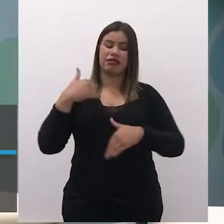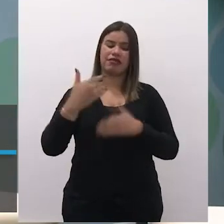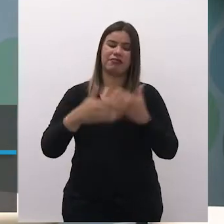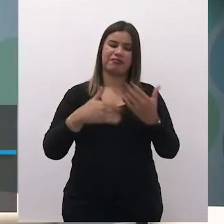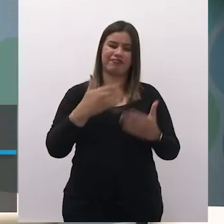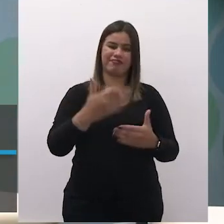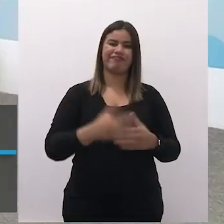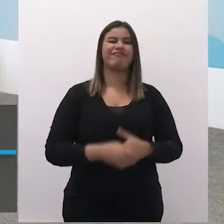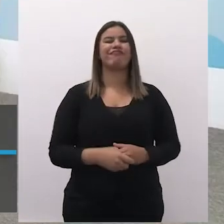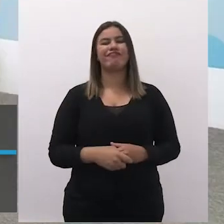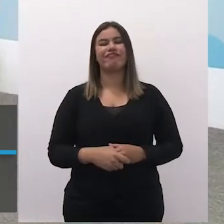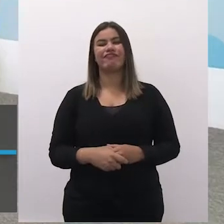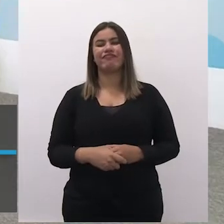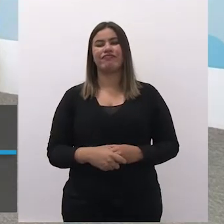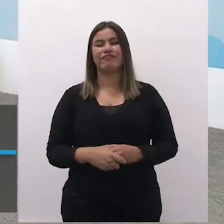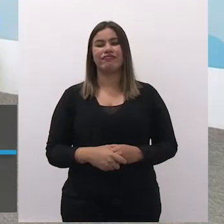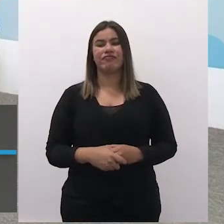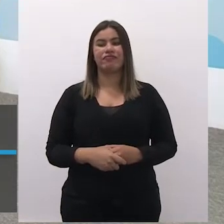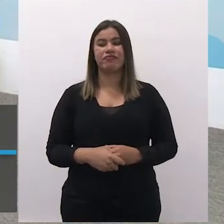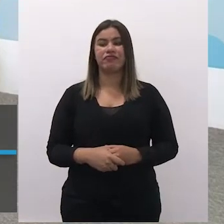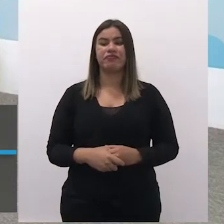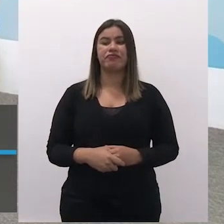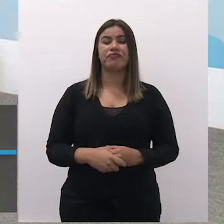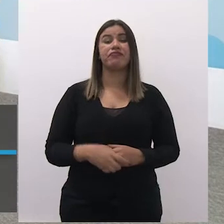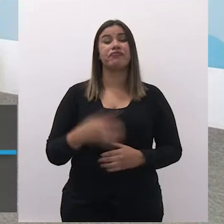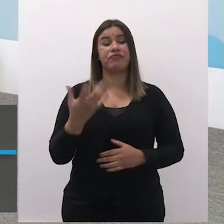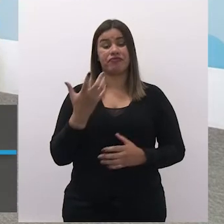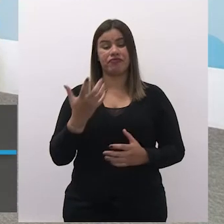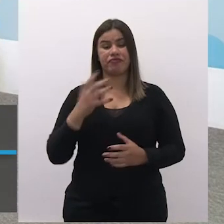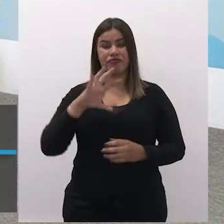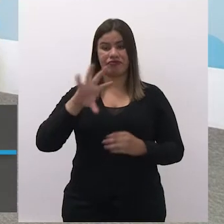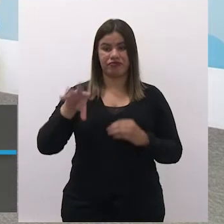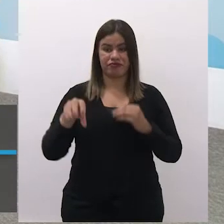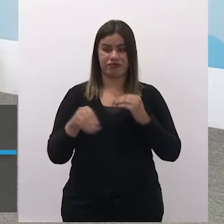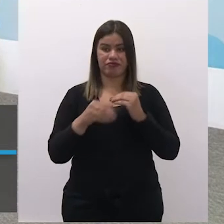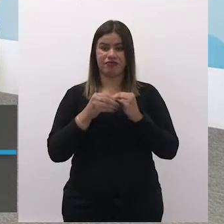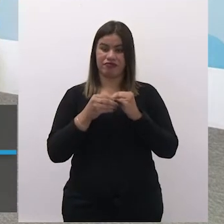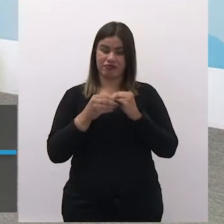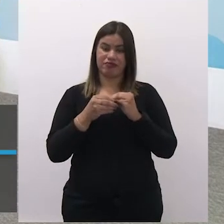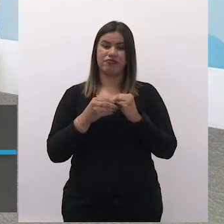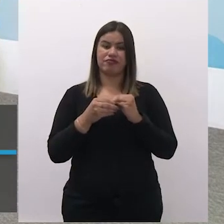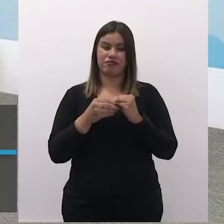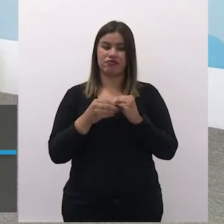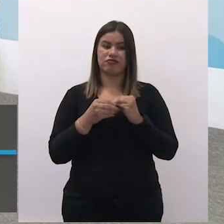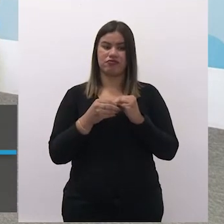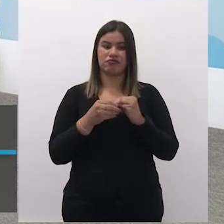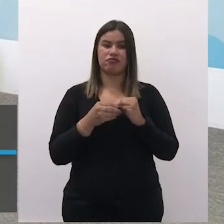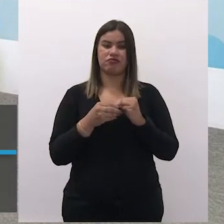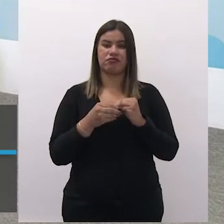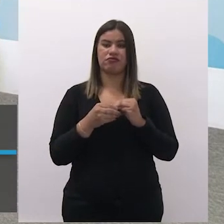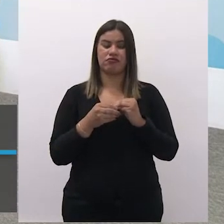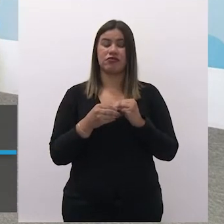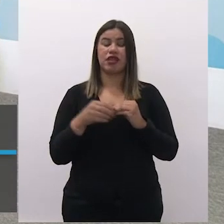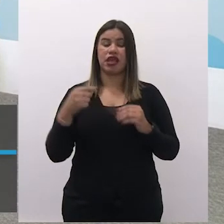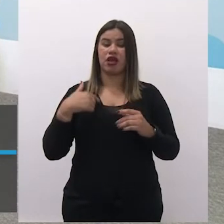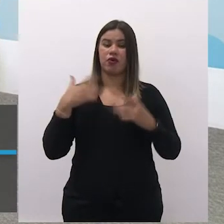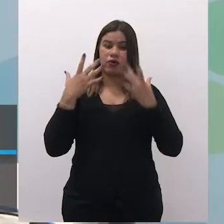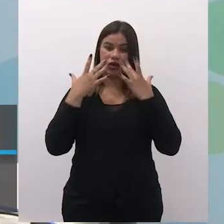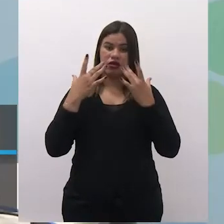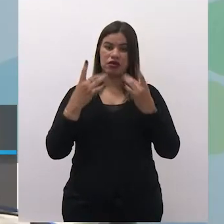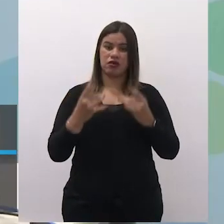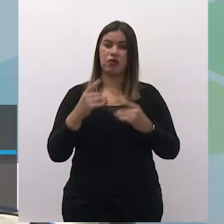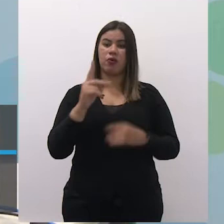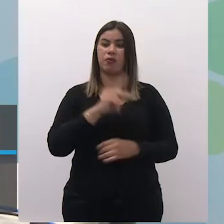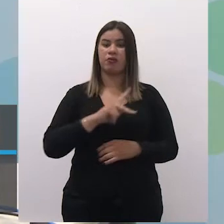para frente. Eu queria fazer um comentário aqui, Sandra, só para a gente fechar essa parte, que chamou muito a minha atenção, que a